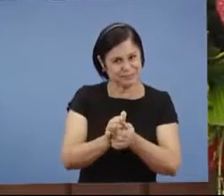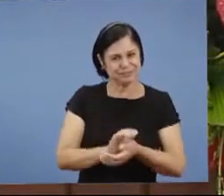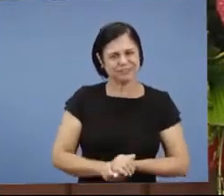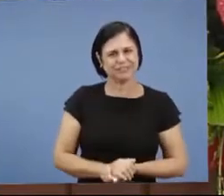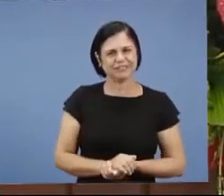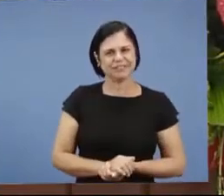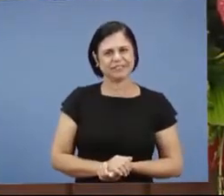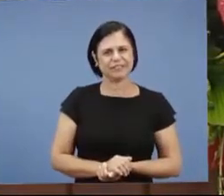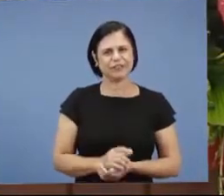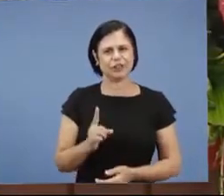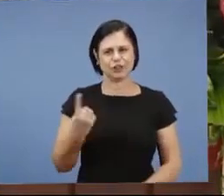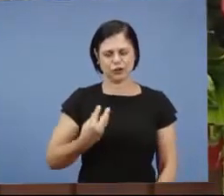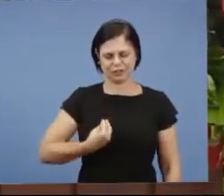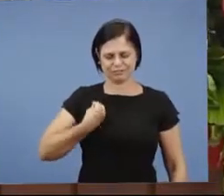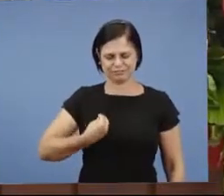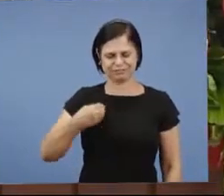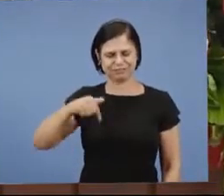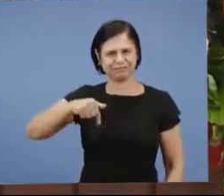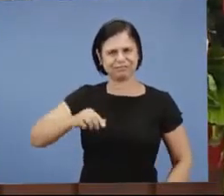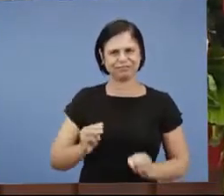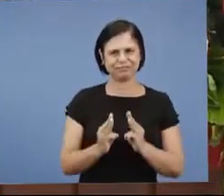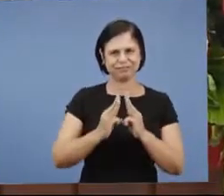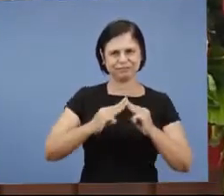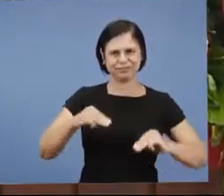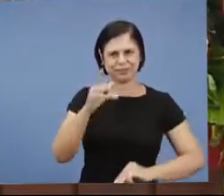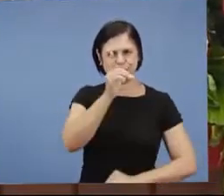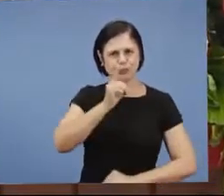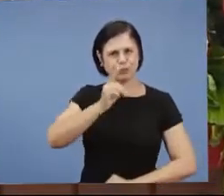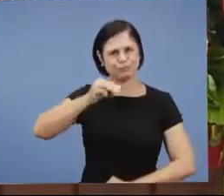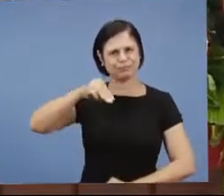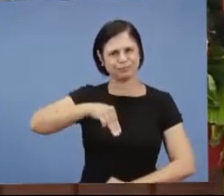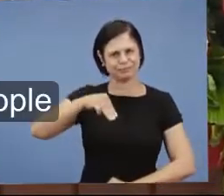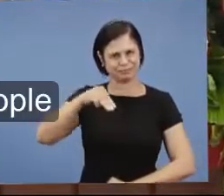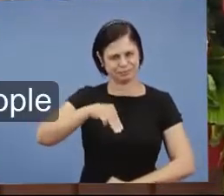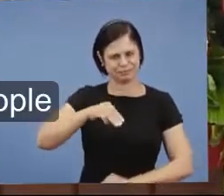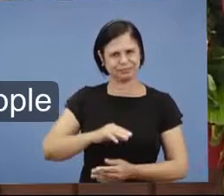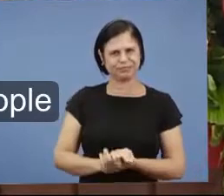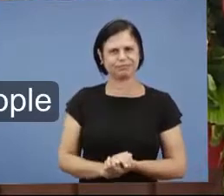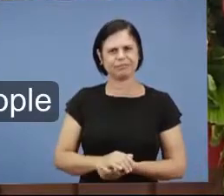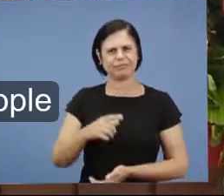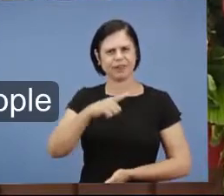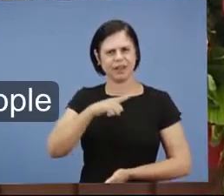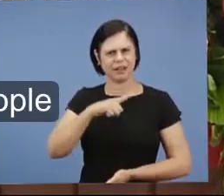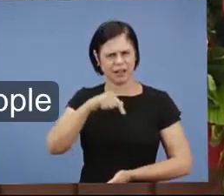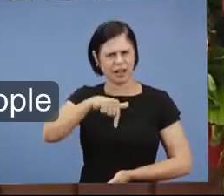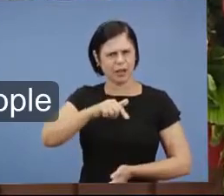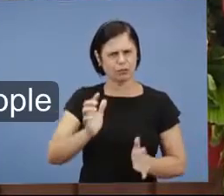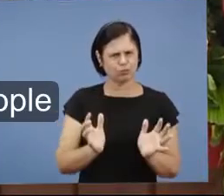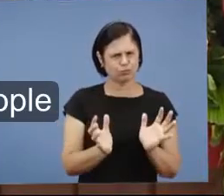Meus irmãos, estamos aqui no Manaim e Domingos Martins. Temos um grupo